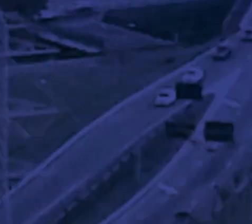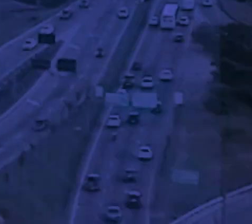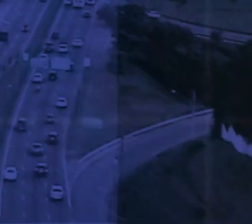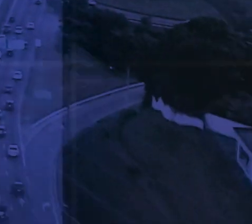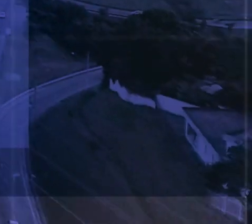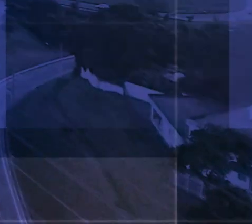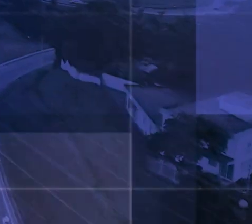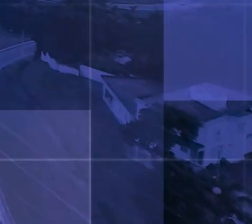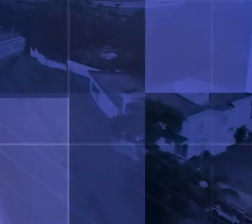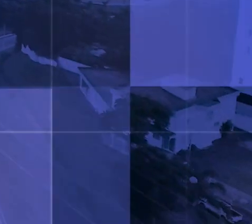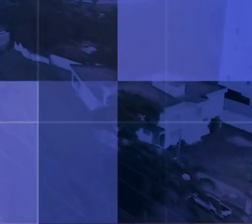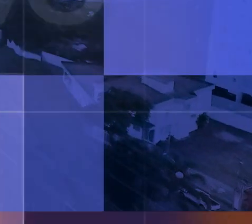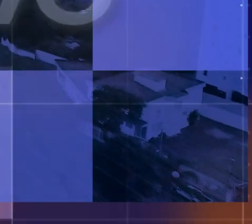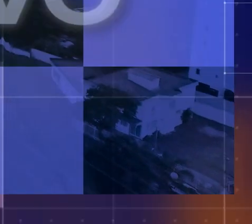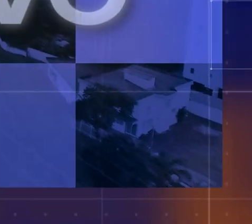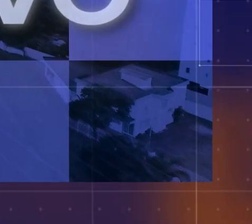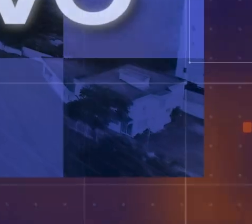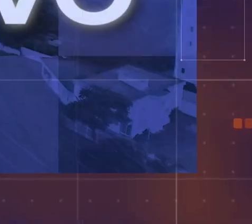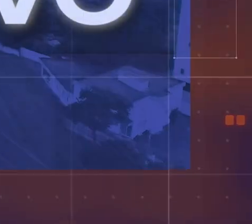Música